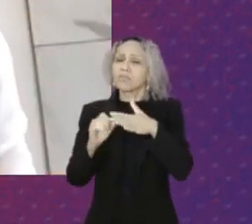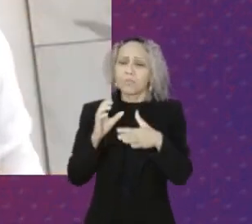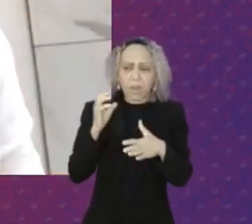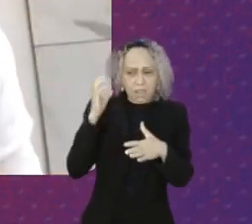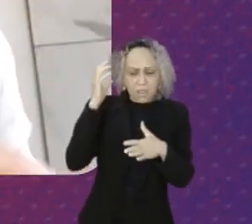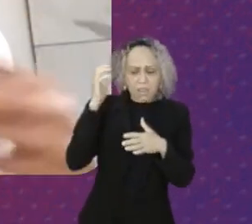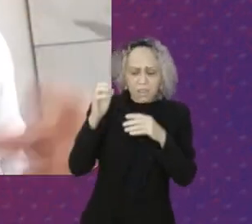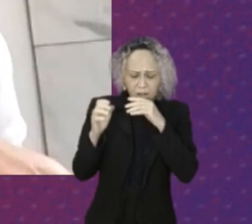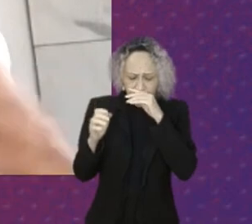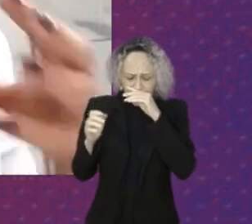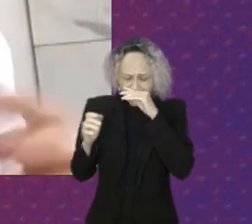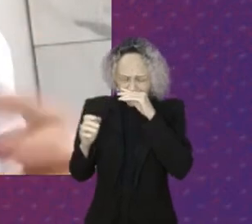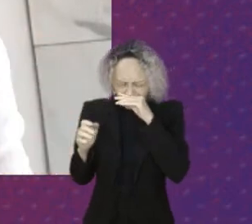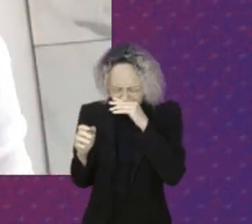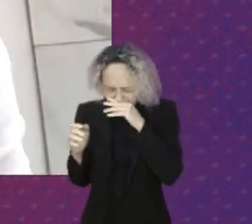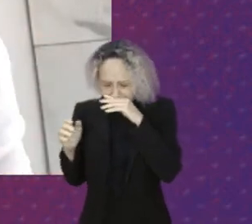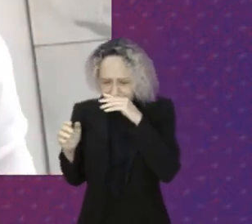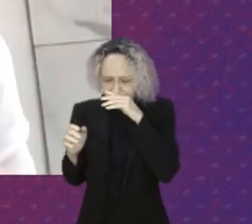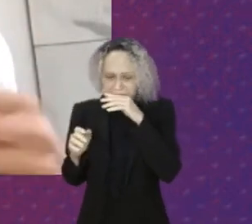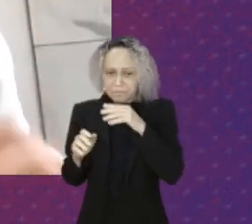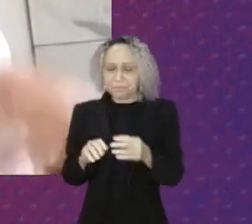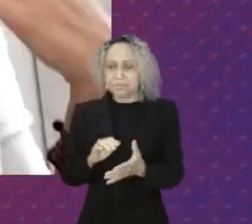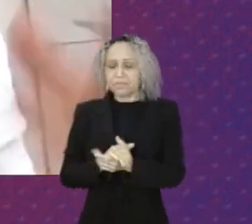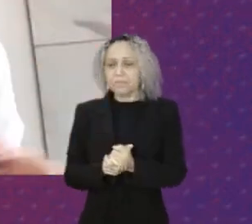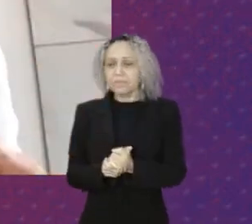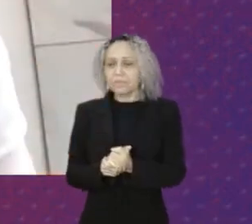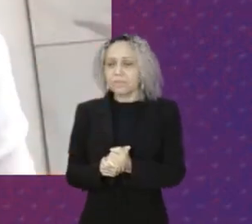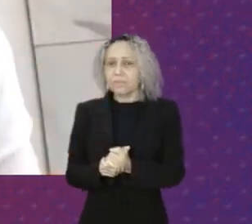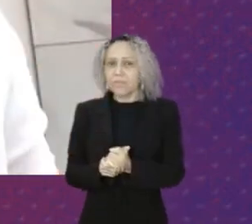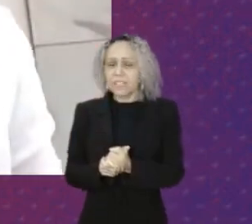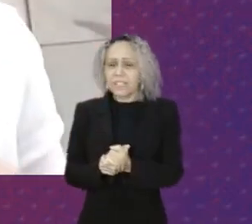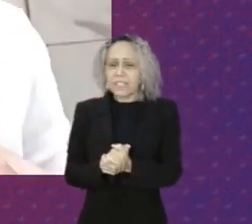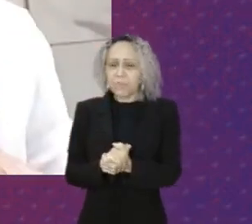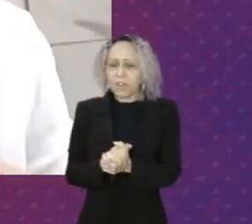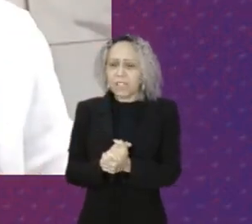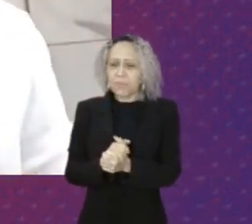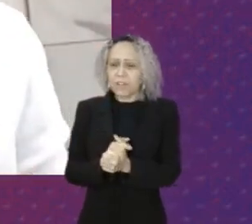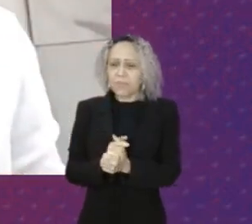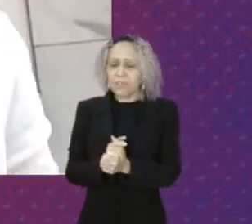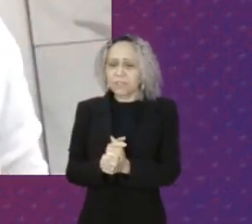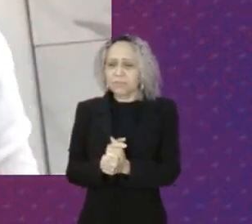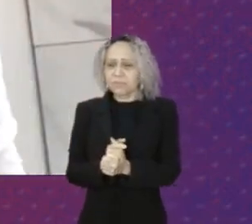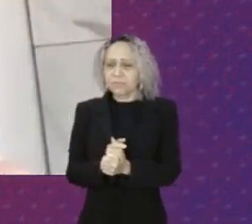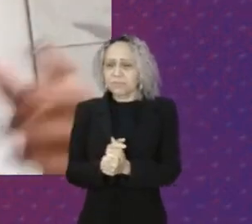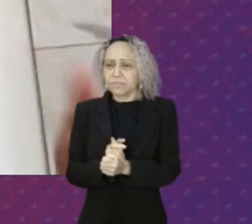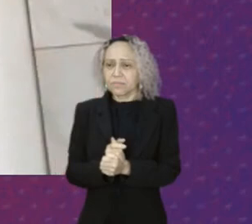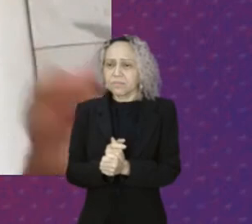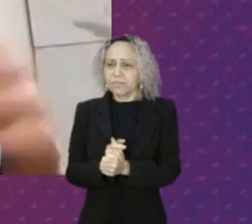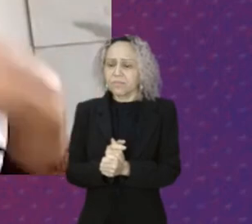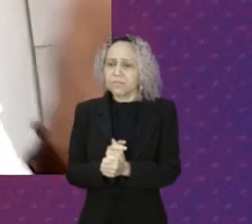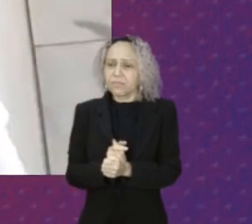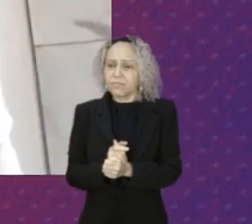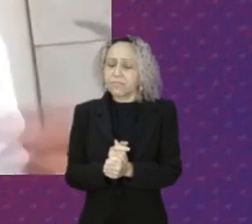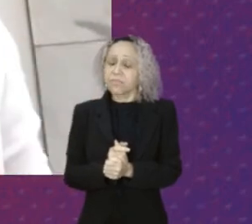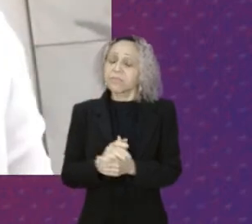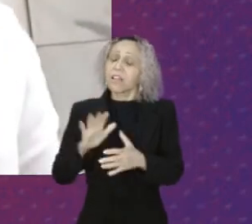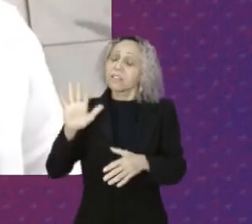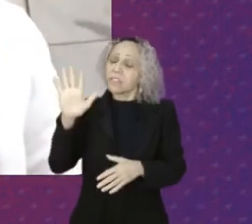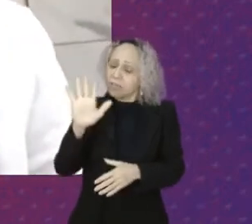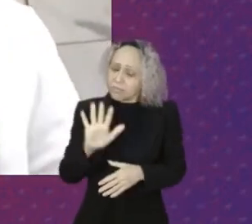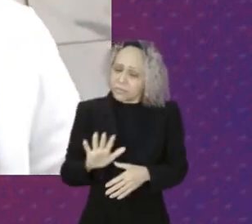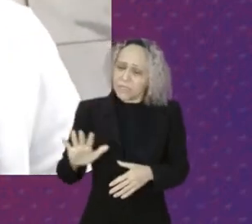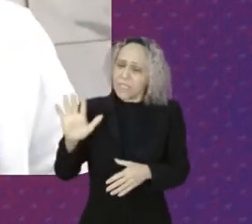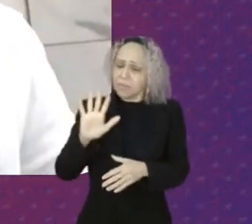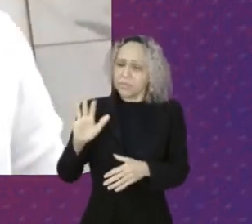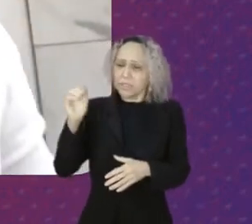reúne vários partidos, as lideranças femininas que têm feito, né, esse debate em âmbito nacional e